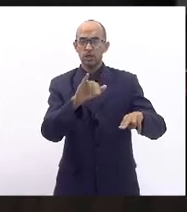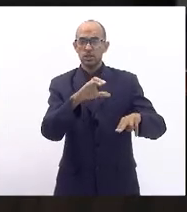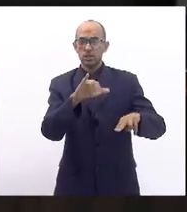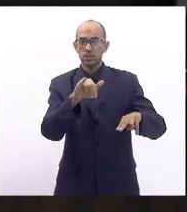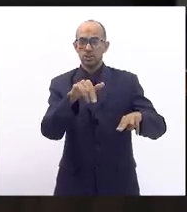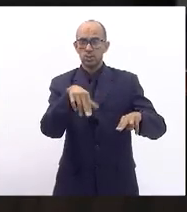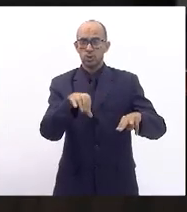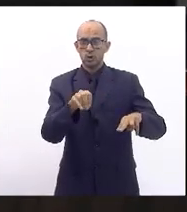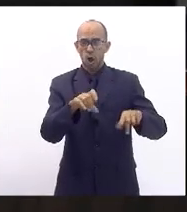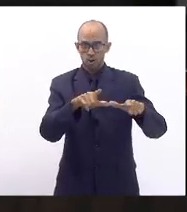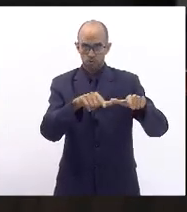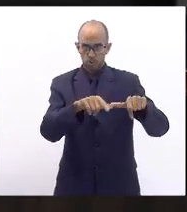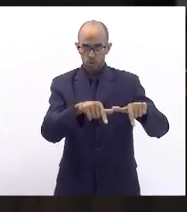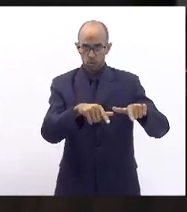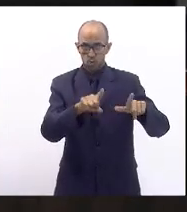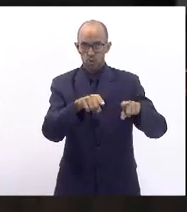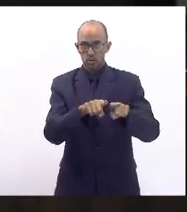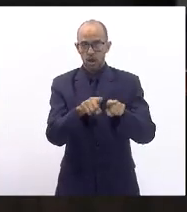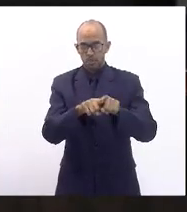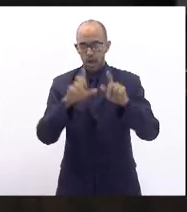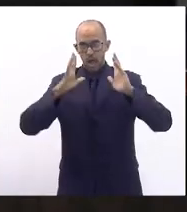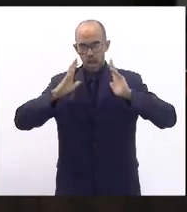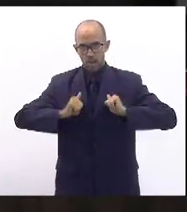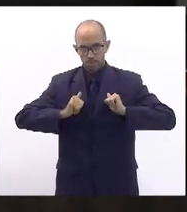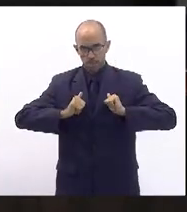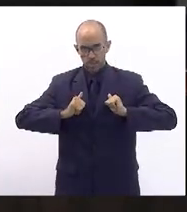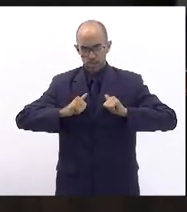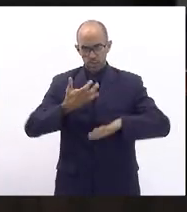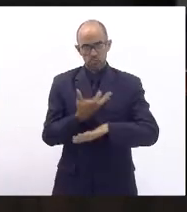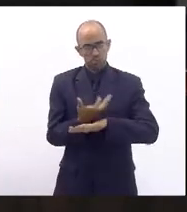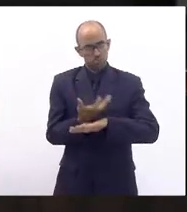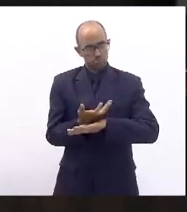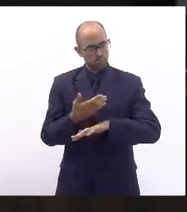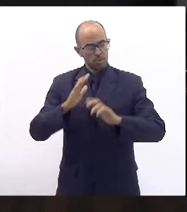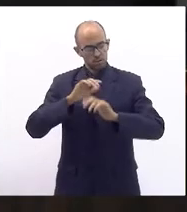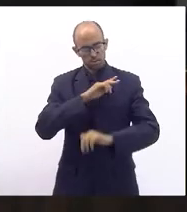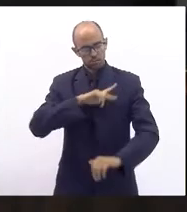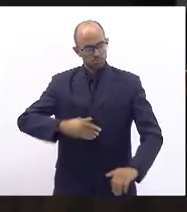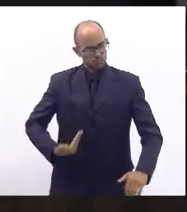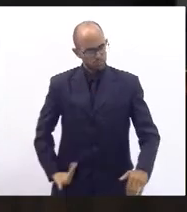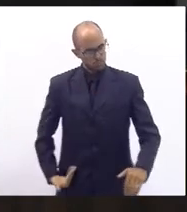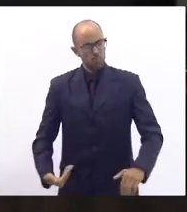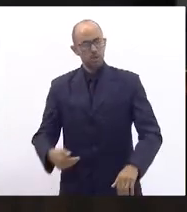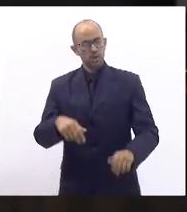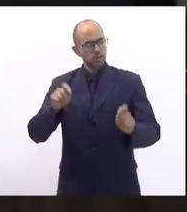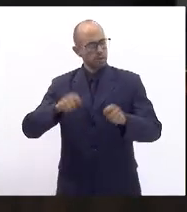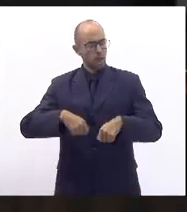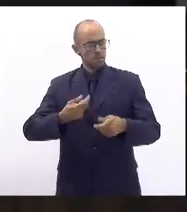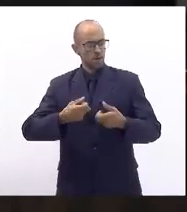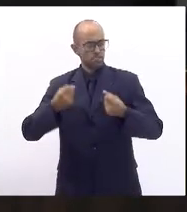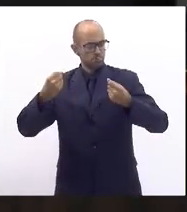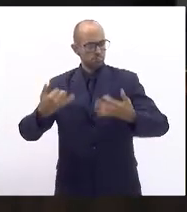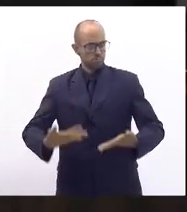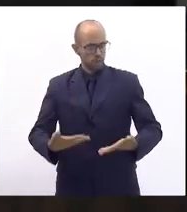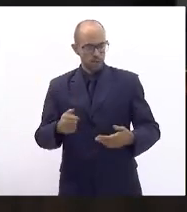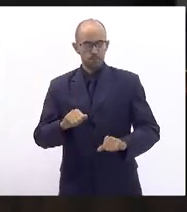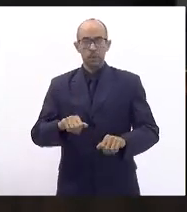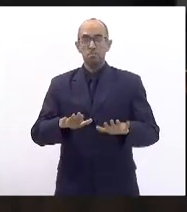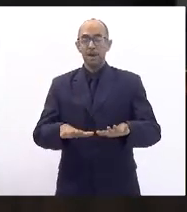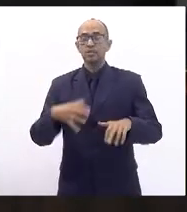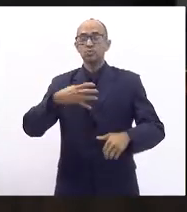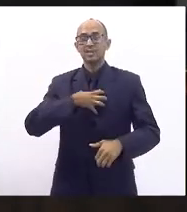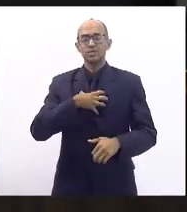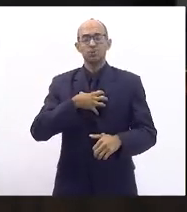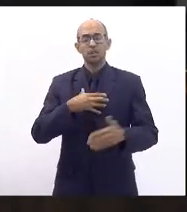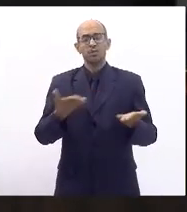desinfecção de áreas públicas entre outras transações poderíamos aqui numerar neste momento Portanto o sentimento que